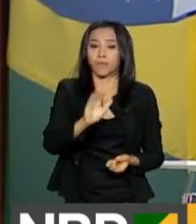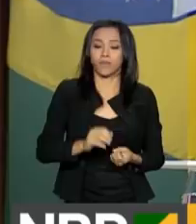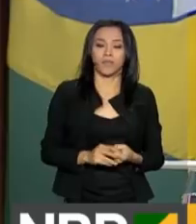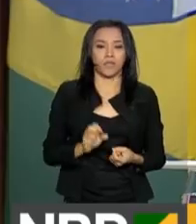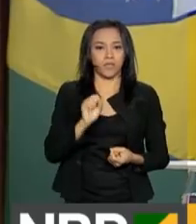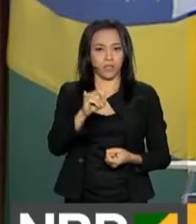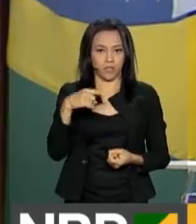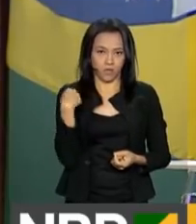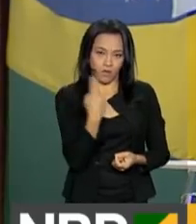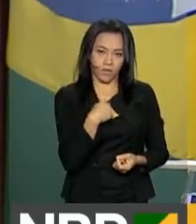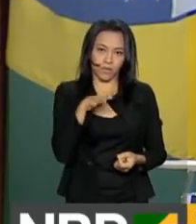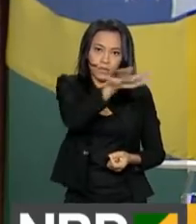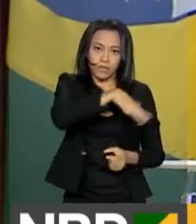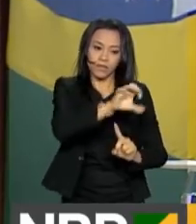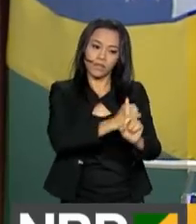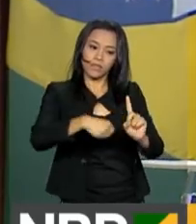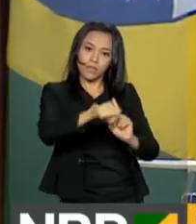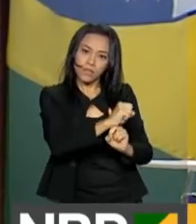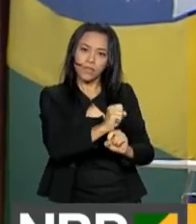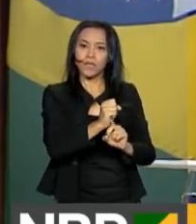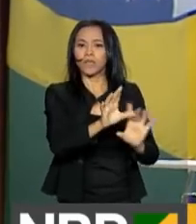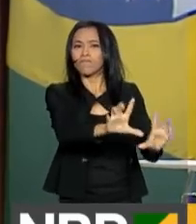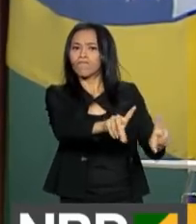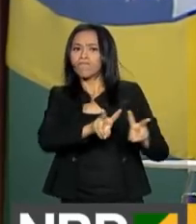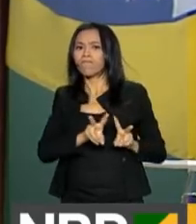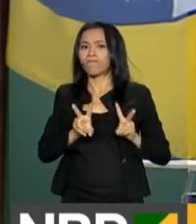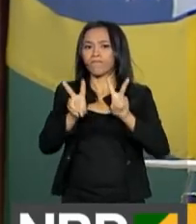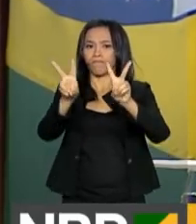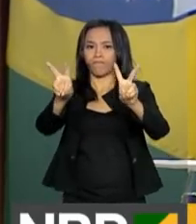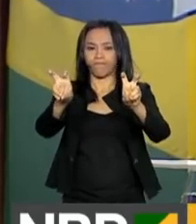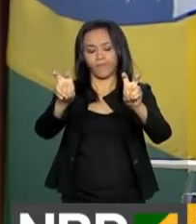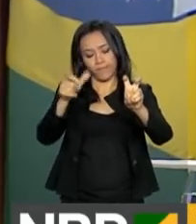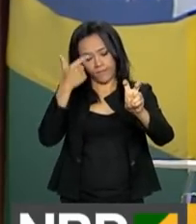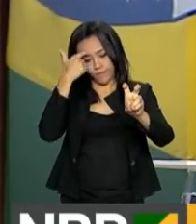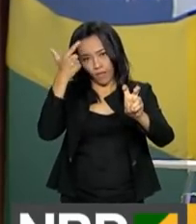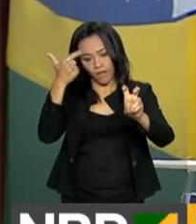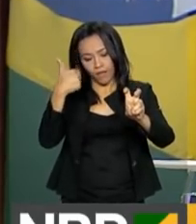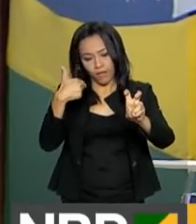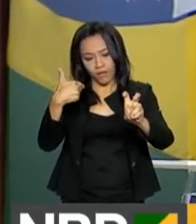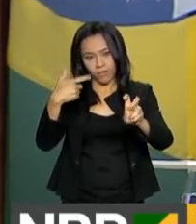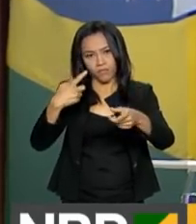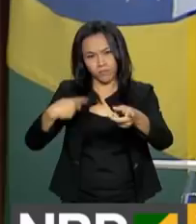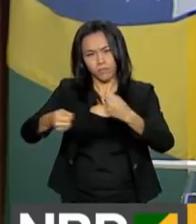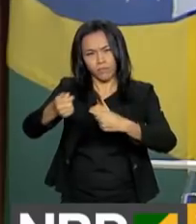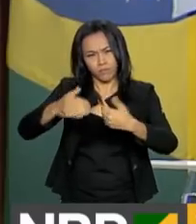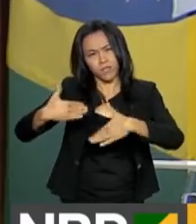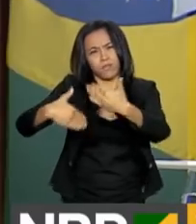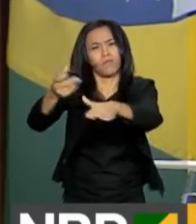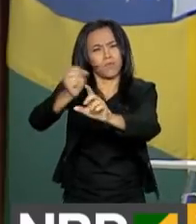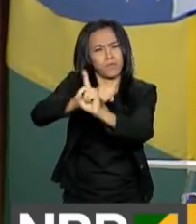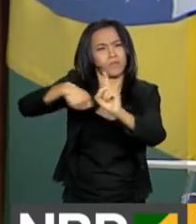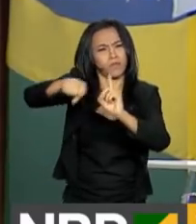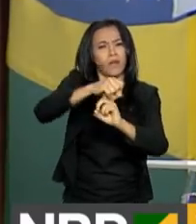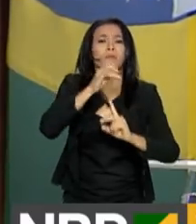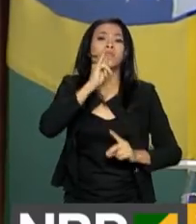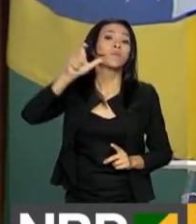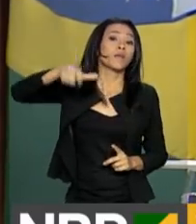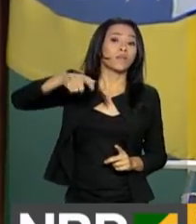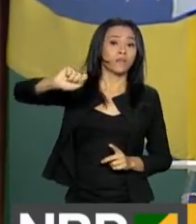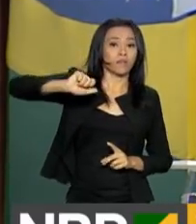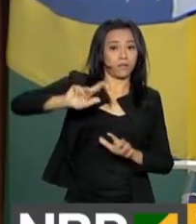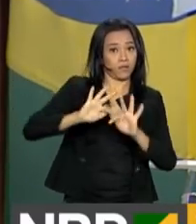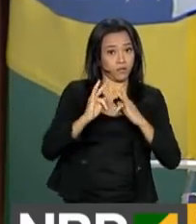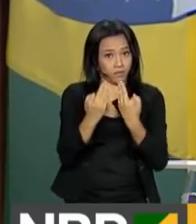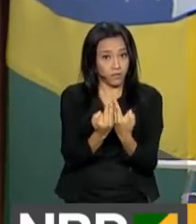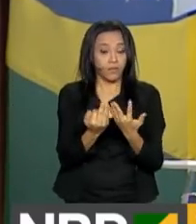no plano social nós pegarmos por exemplo no desenvolvimento social a questão do bolsa família